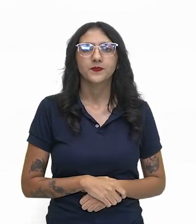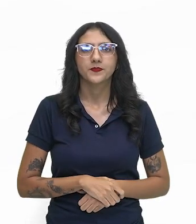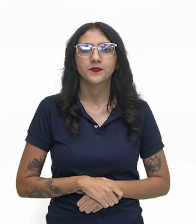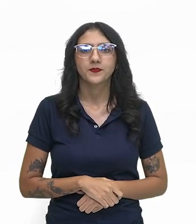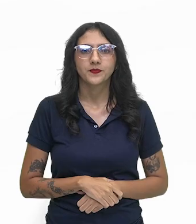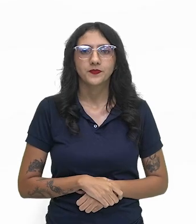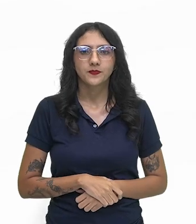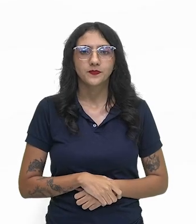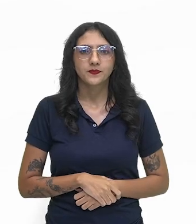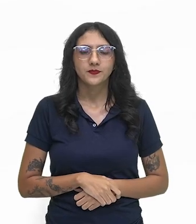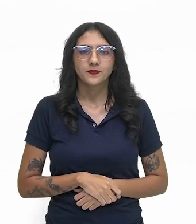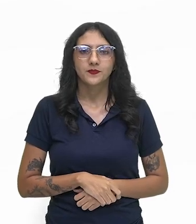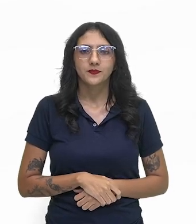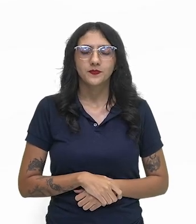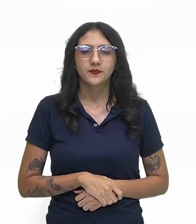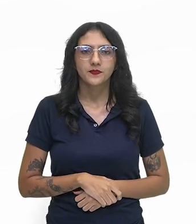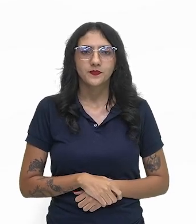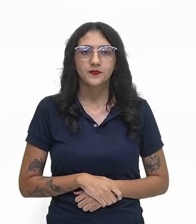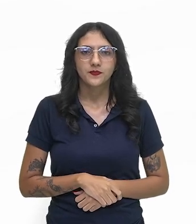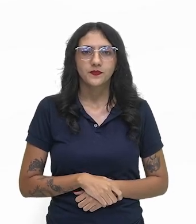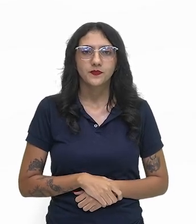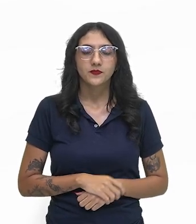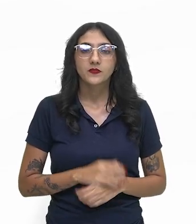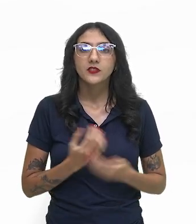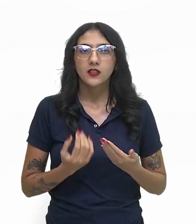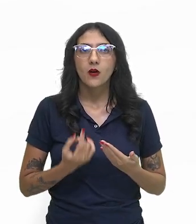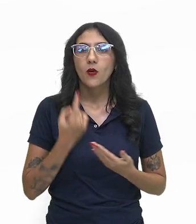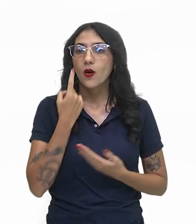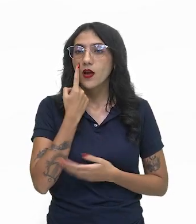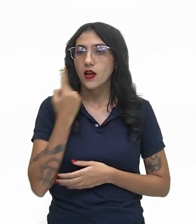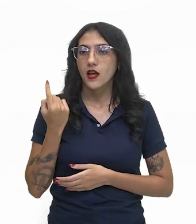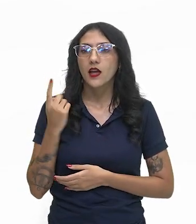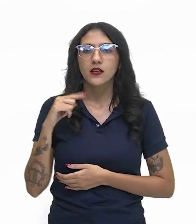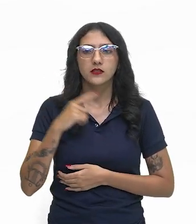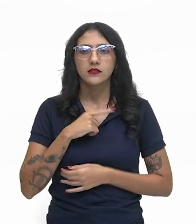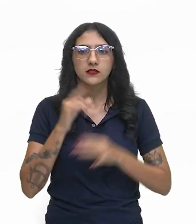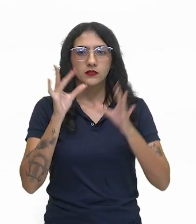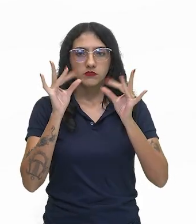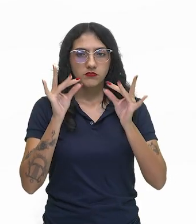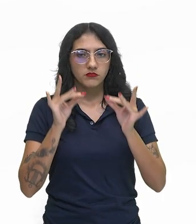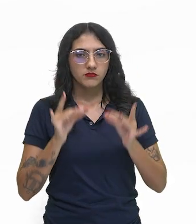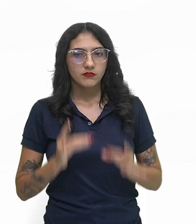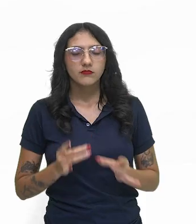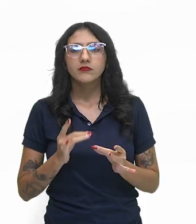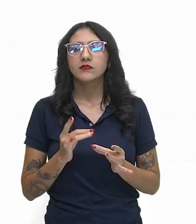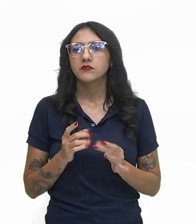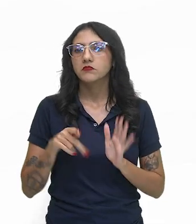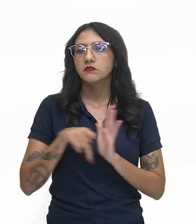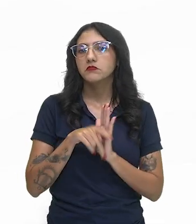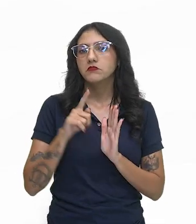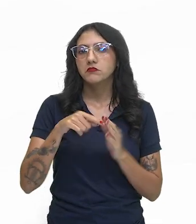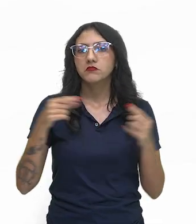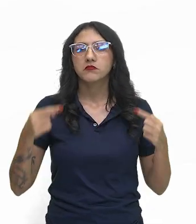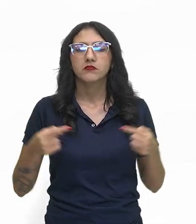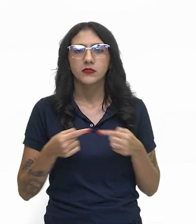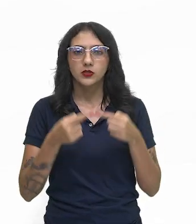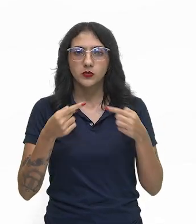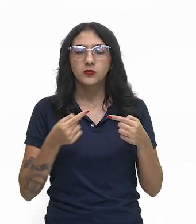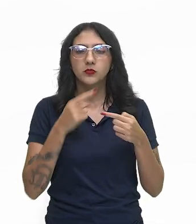Muito bem. Então, essas eram as situações que nós tínhamos aí para falar da